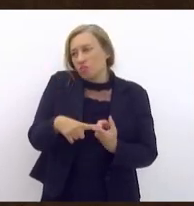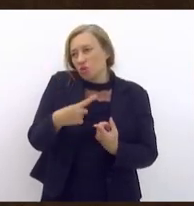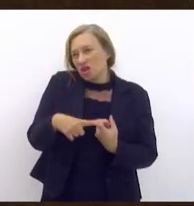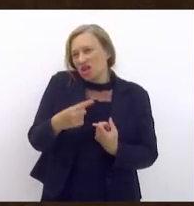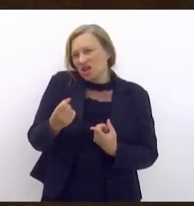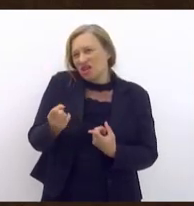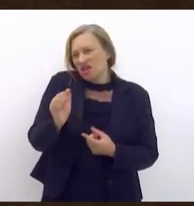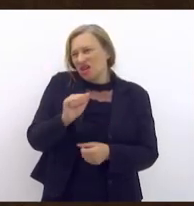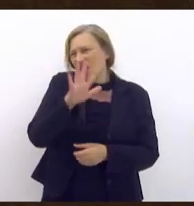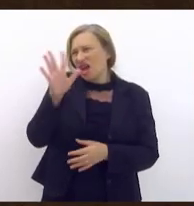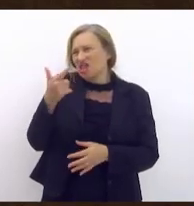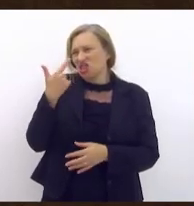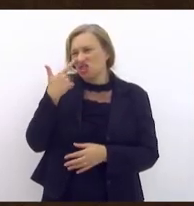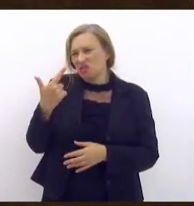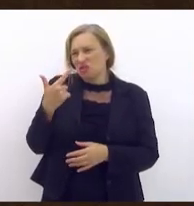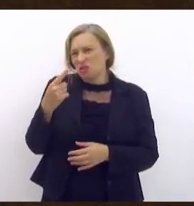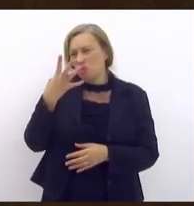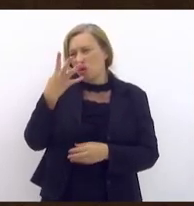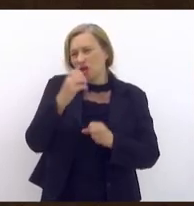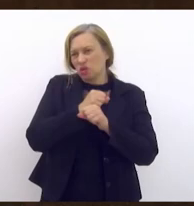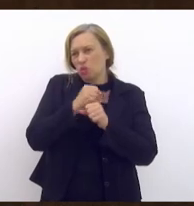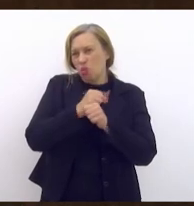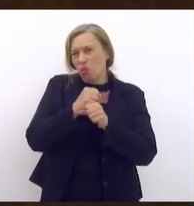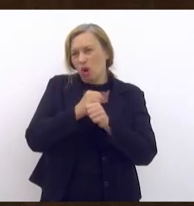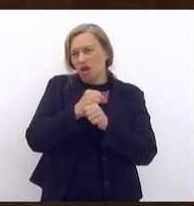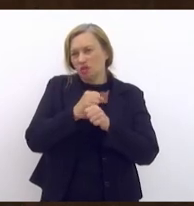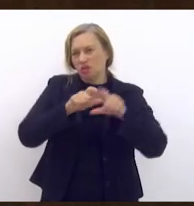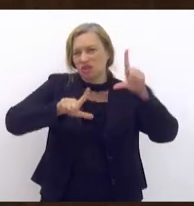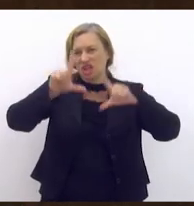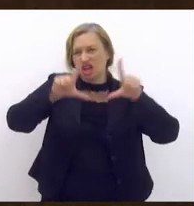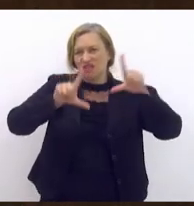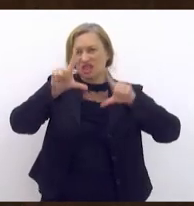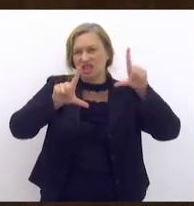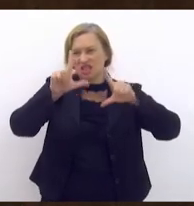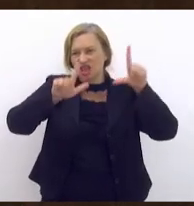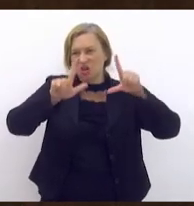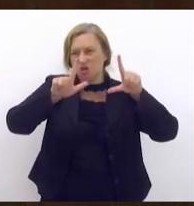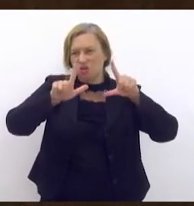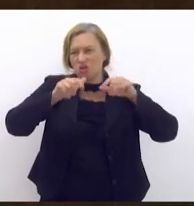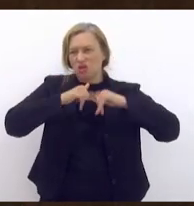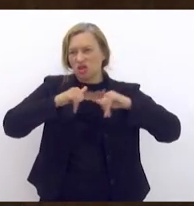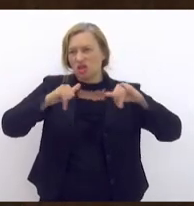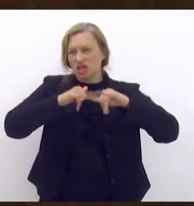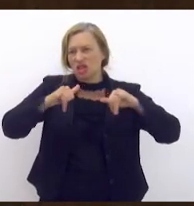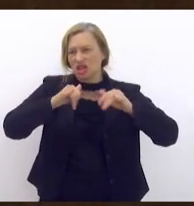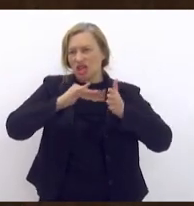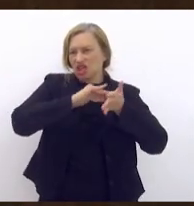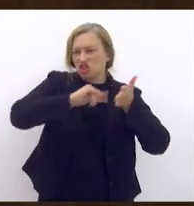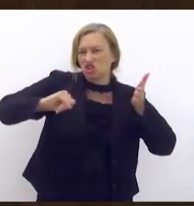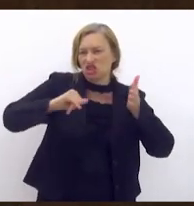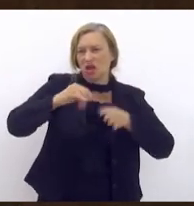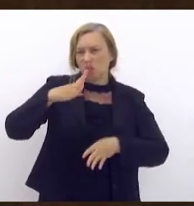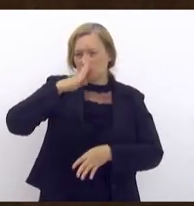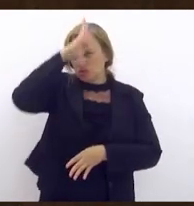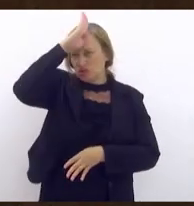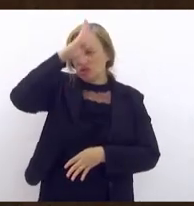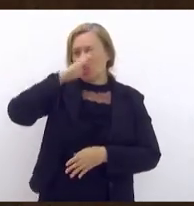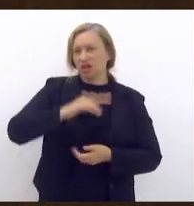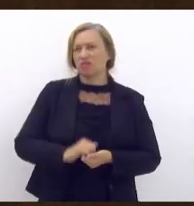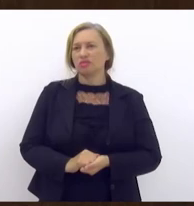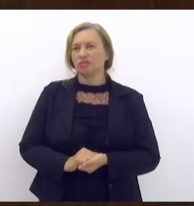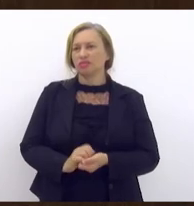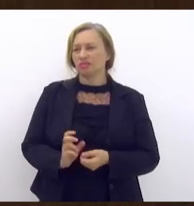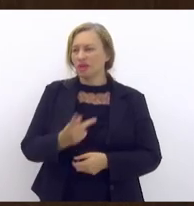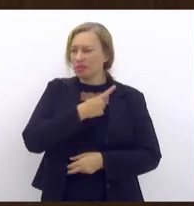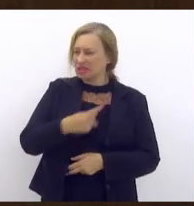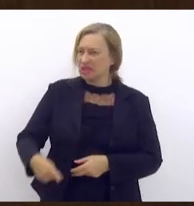gente viu 4 anos aí a mídia tentando fazer, tentando tirar o presidente Bolsonaro da cadeira.